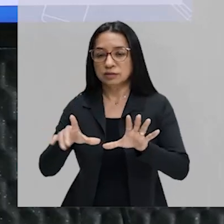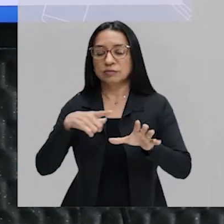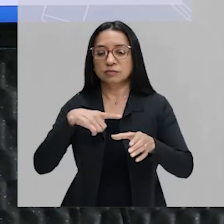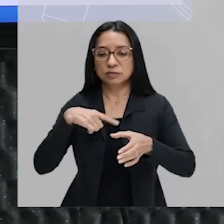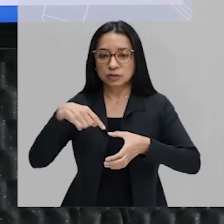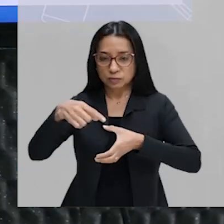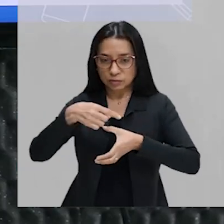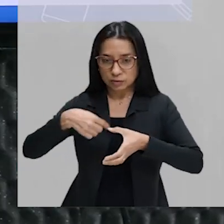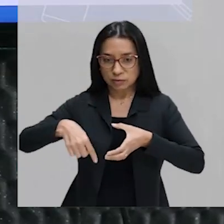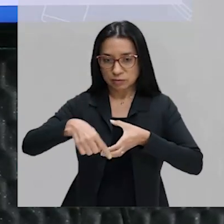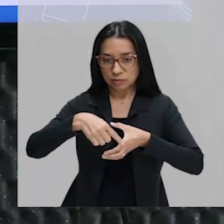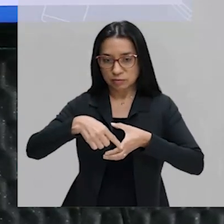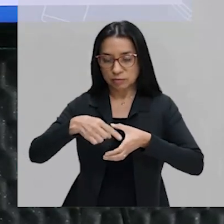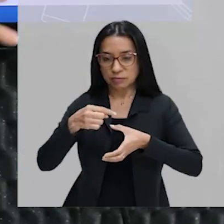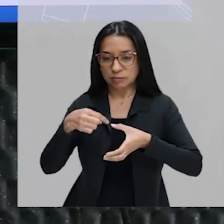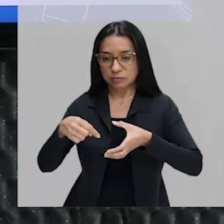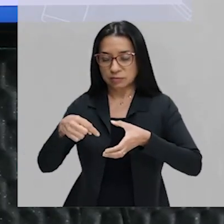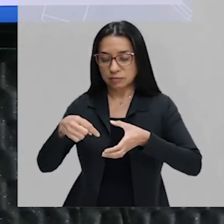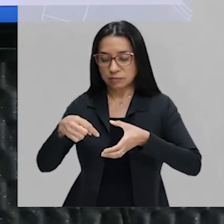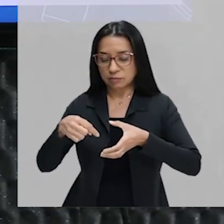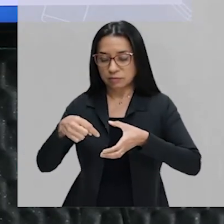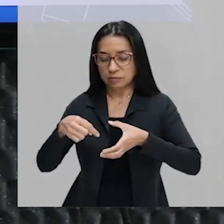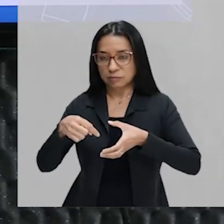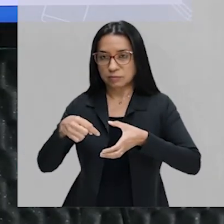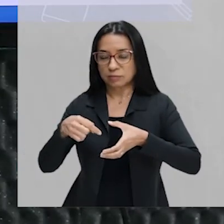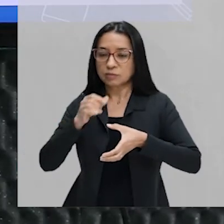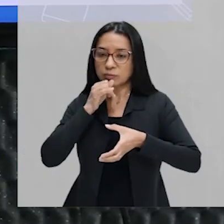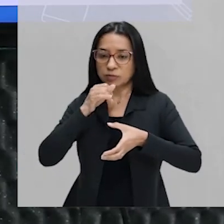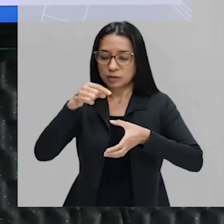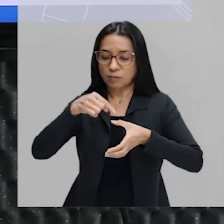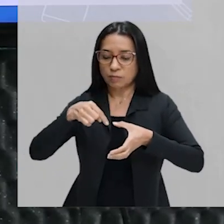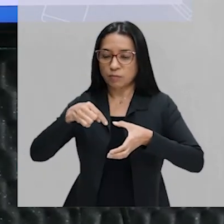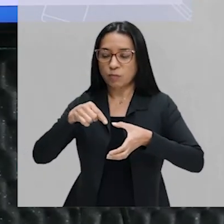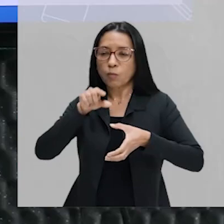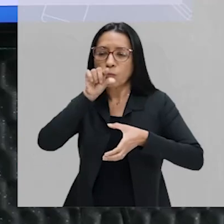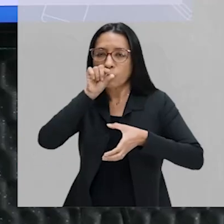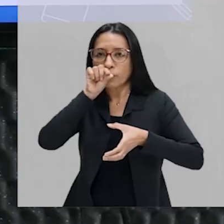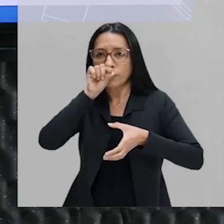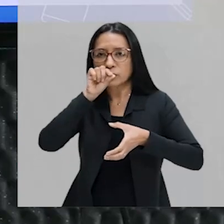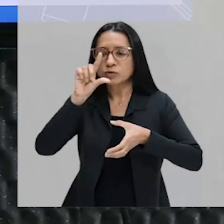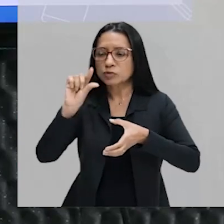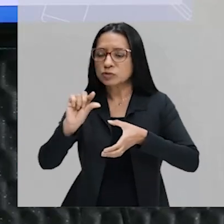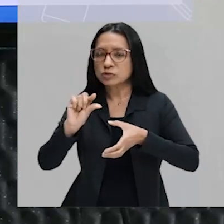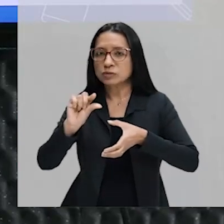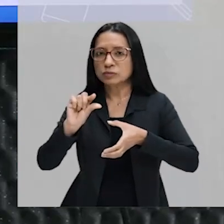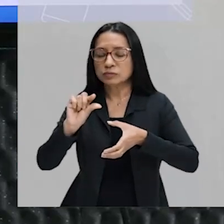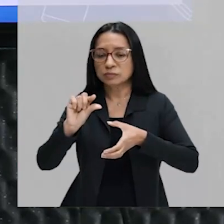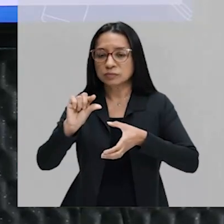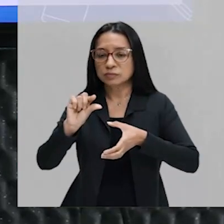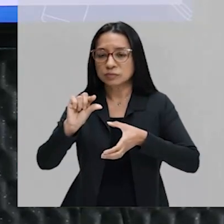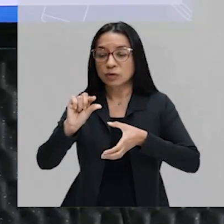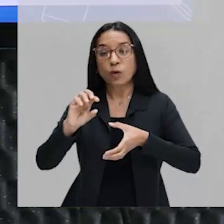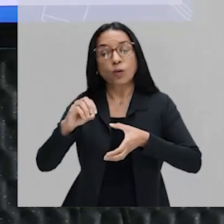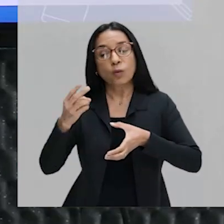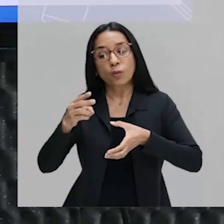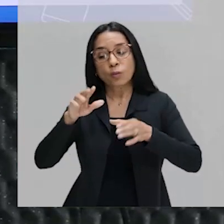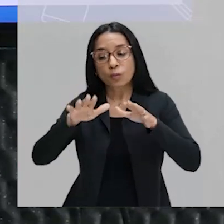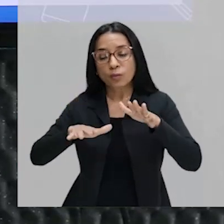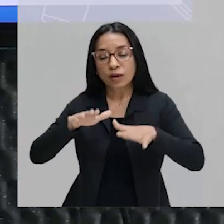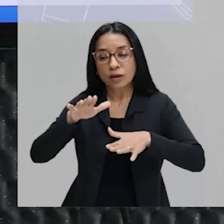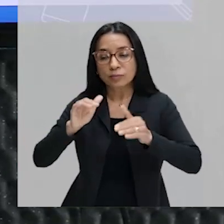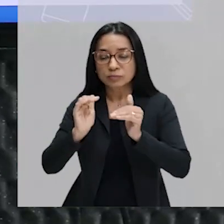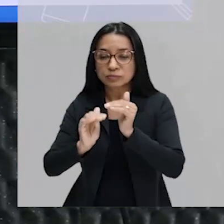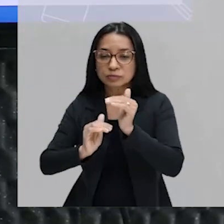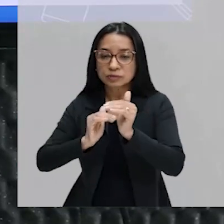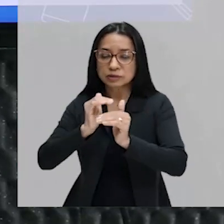germinativo. O pintinho, né, no caso da ave, ou então o réptil, ele vai se desenvolver